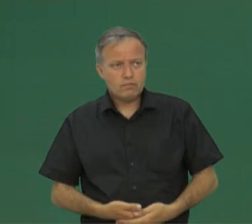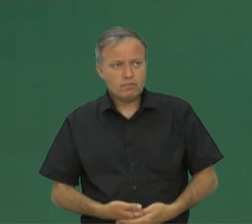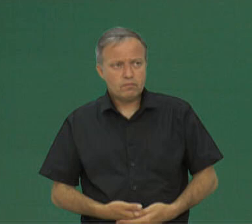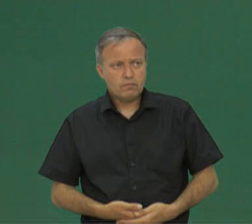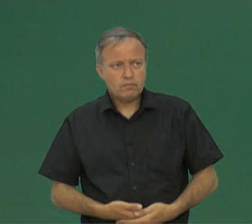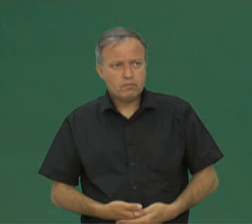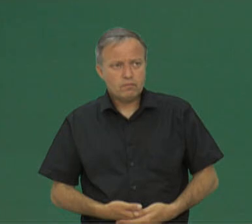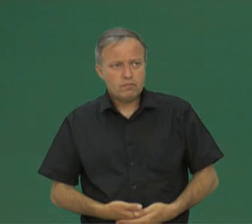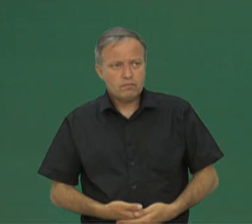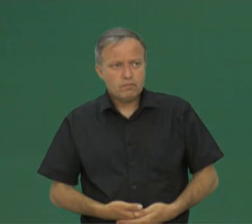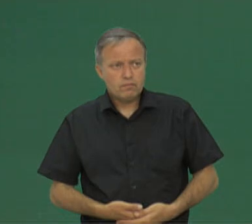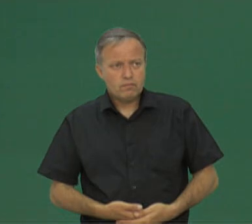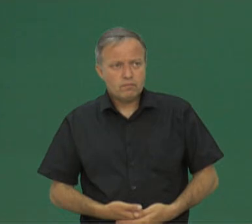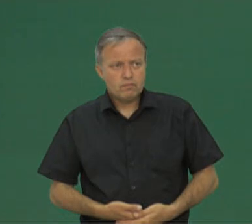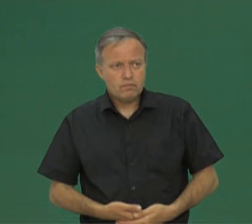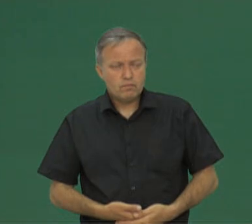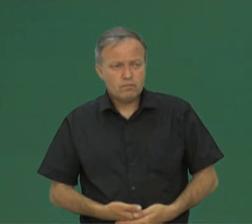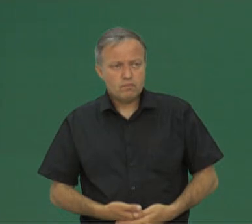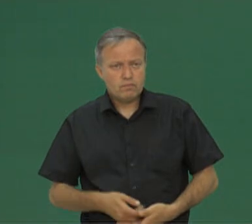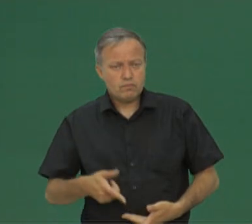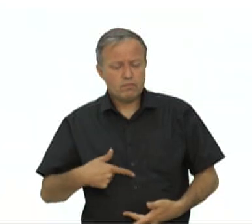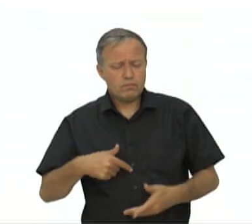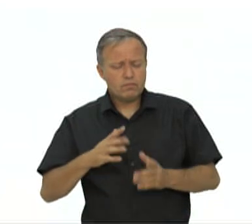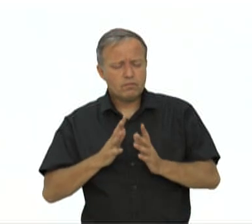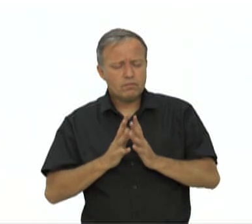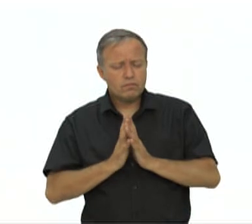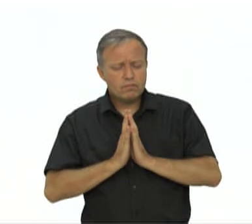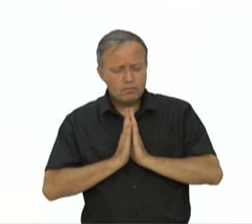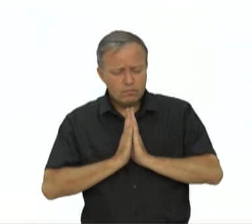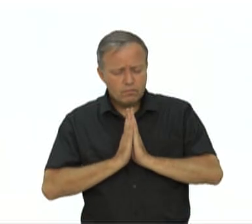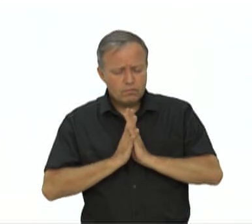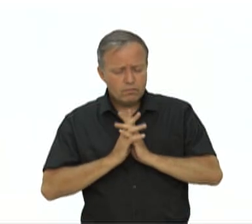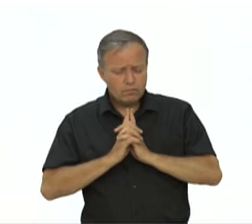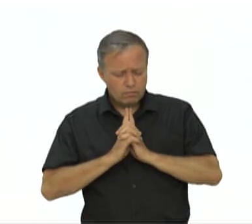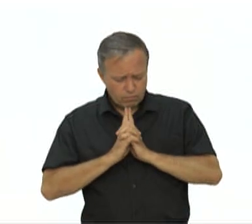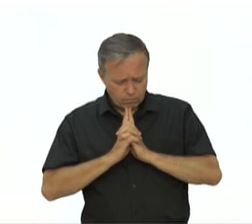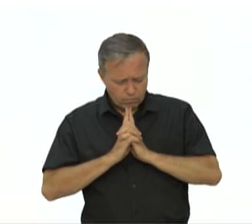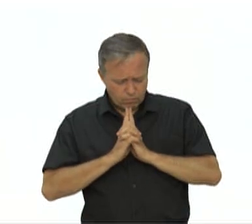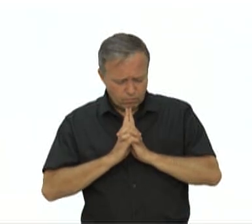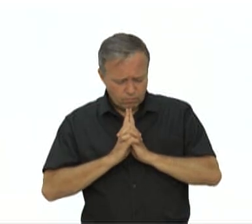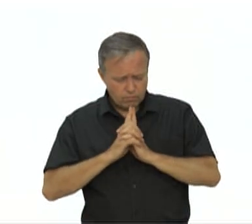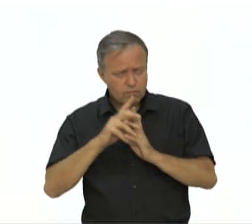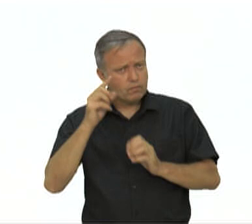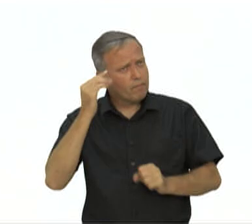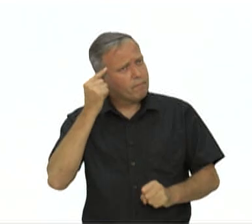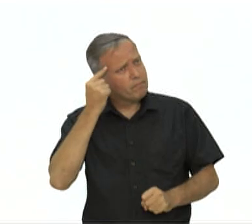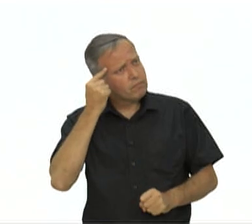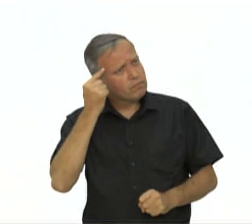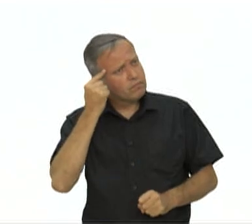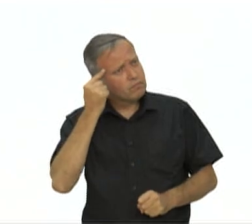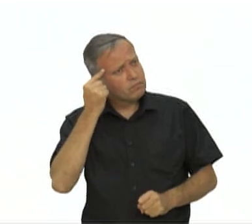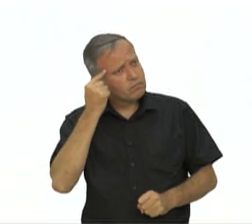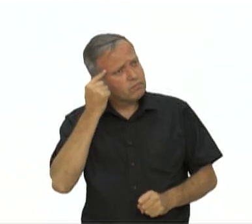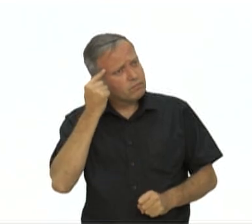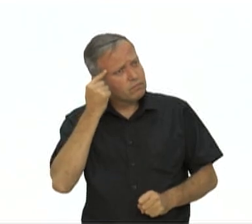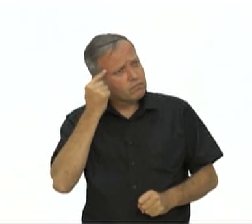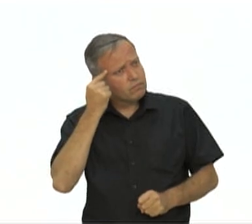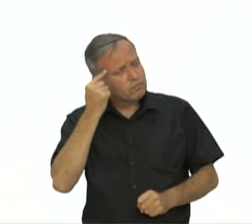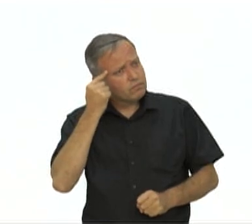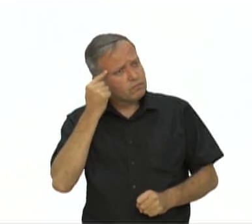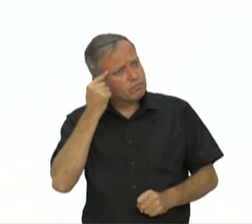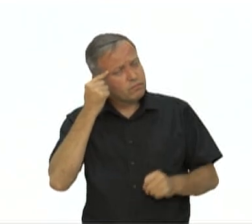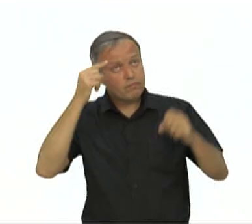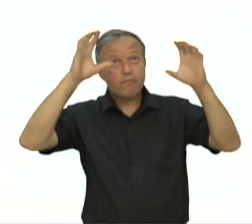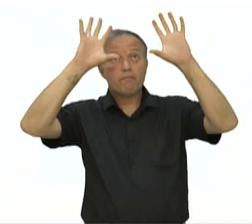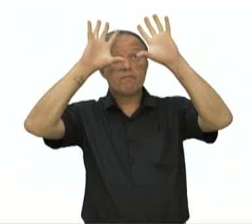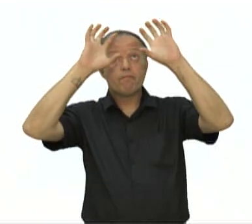estão como parecendo que estão meditando, pensando sobre alguma coisa, né? E que as nuvens refletem